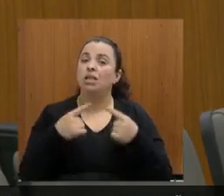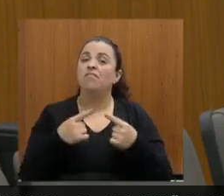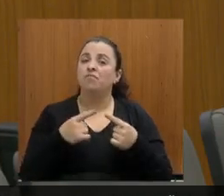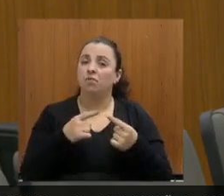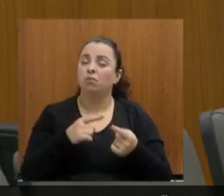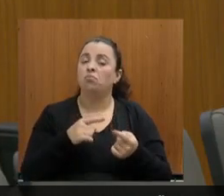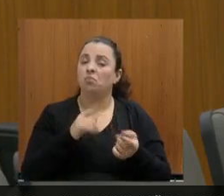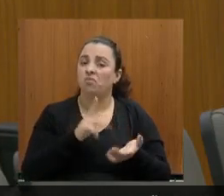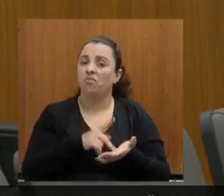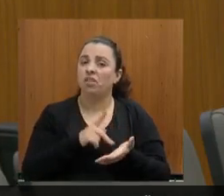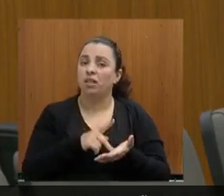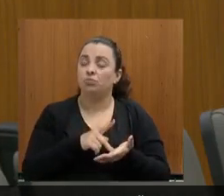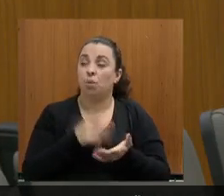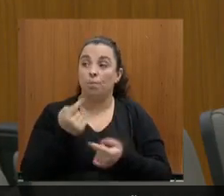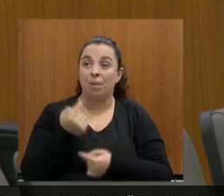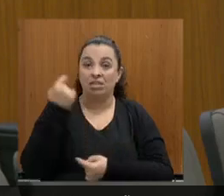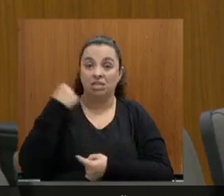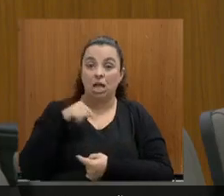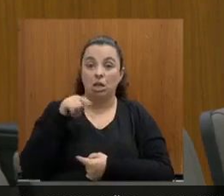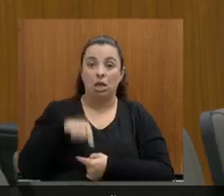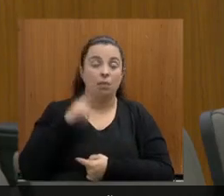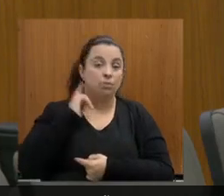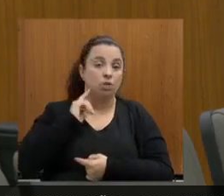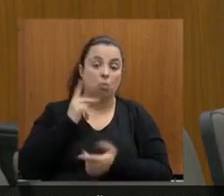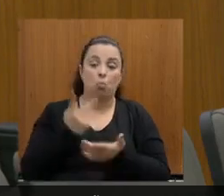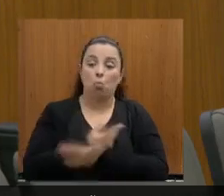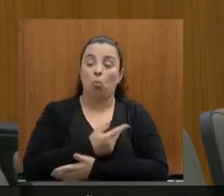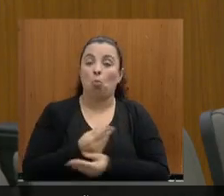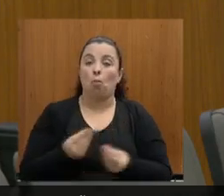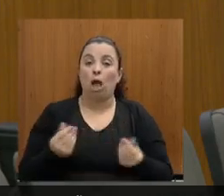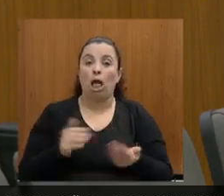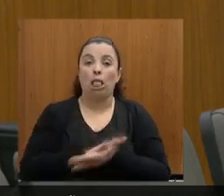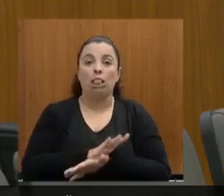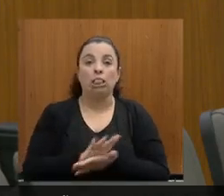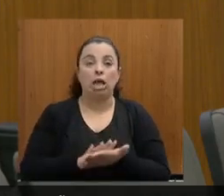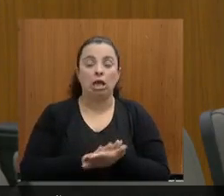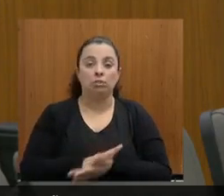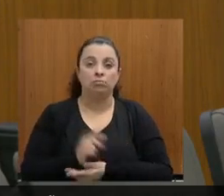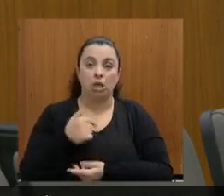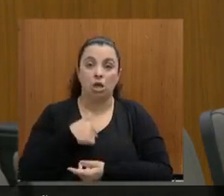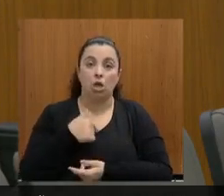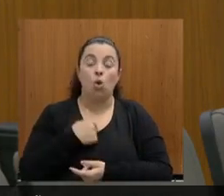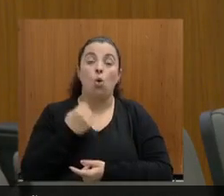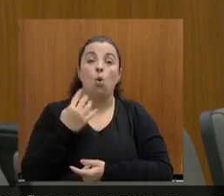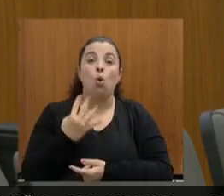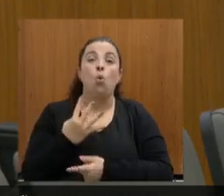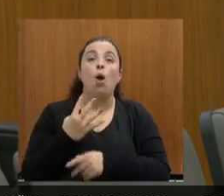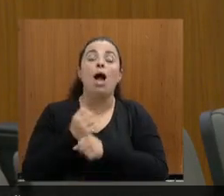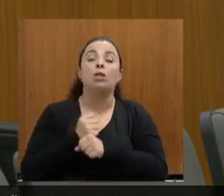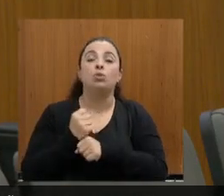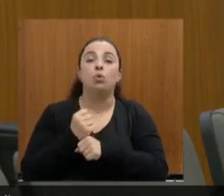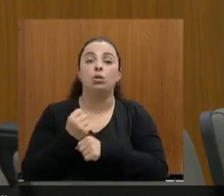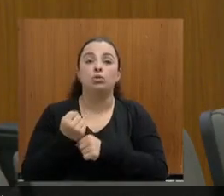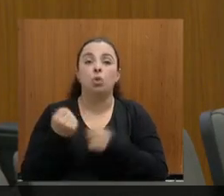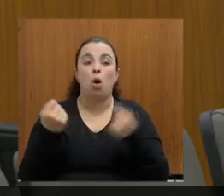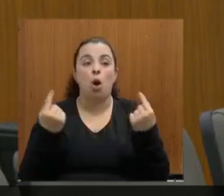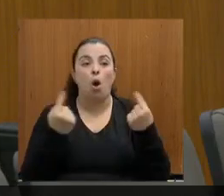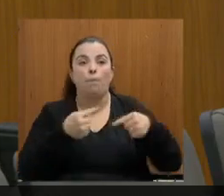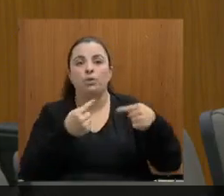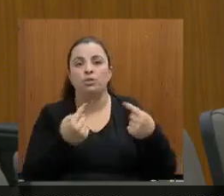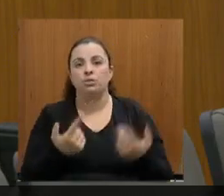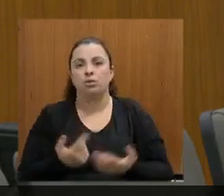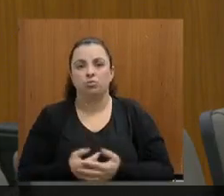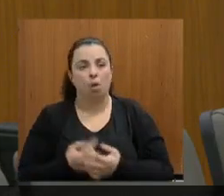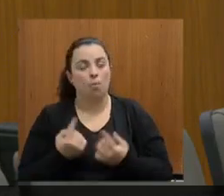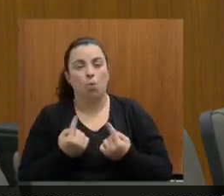aconteceu nada nesse estado antes mas eu fui quatro anos eu fui quatro anos oposição quatro anos sem